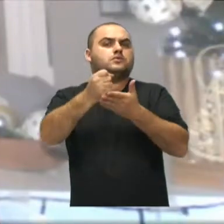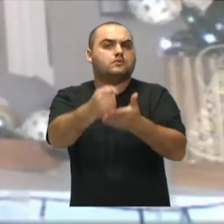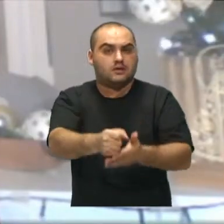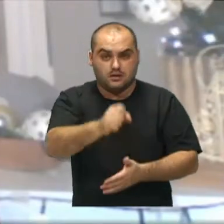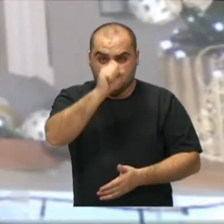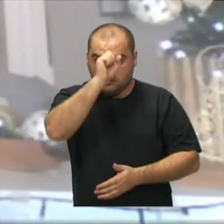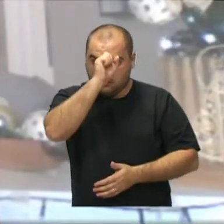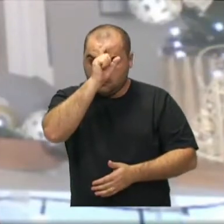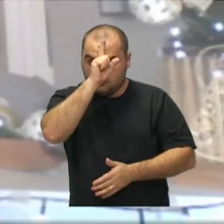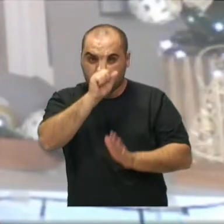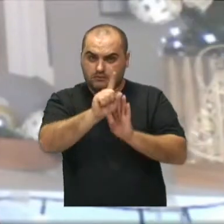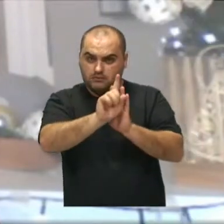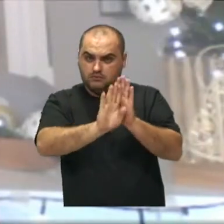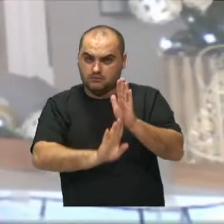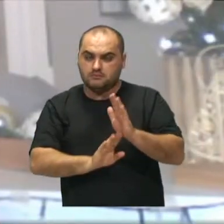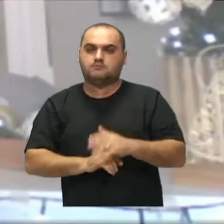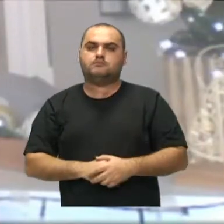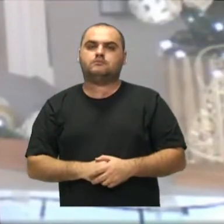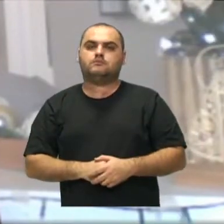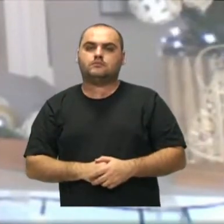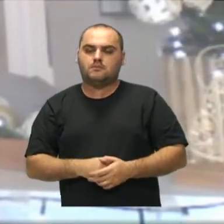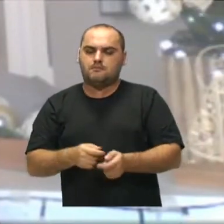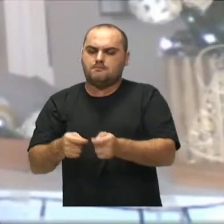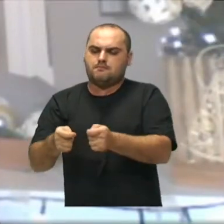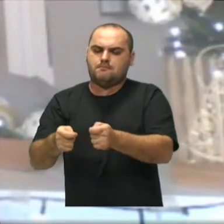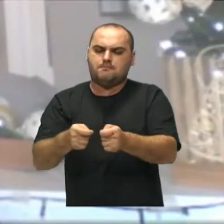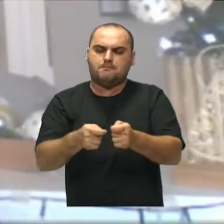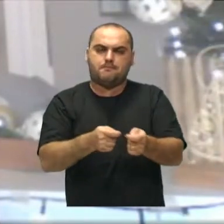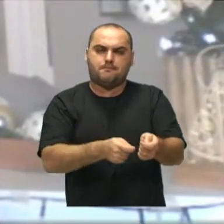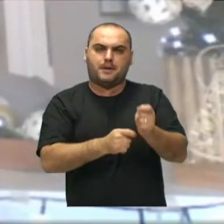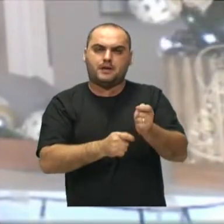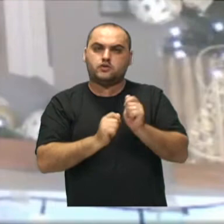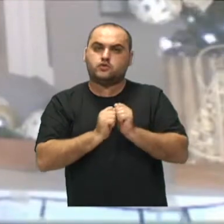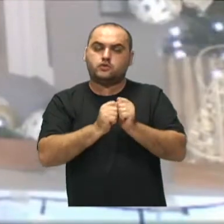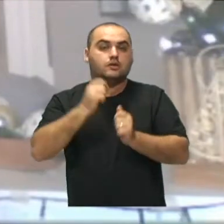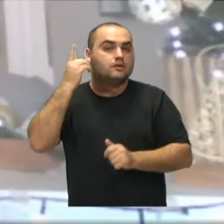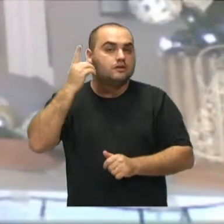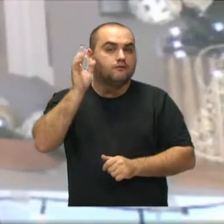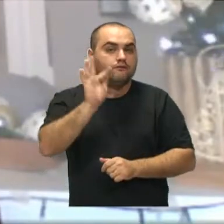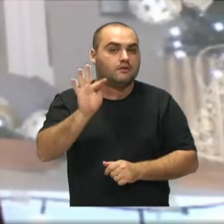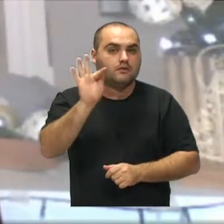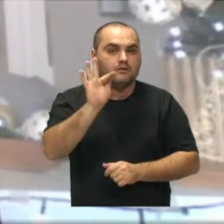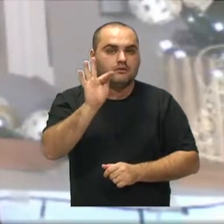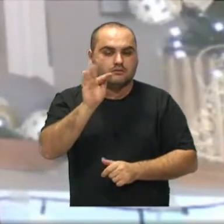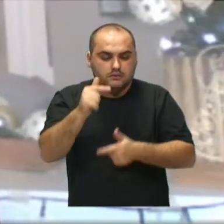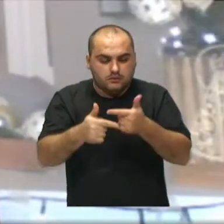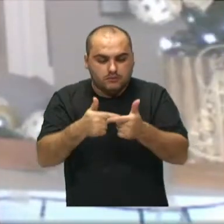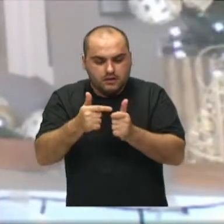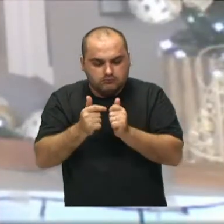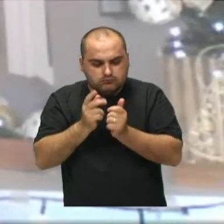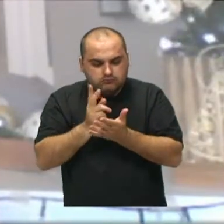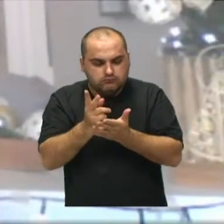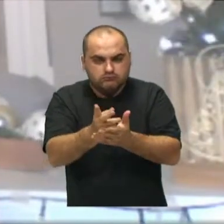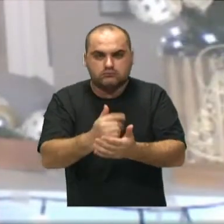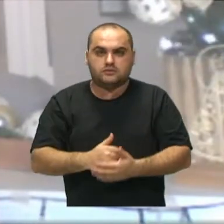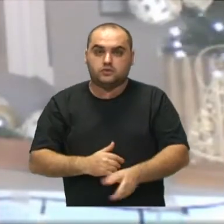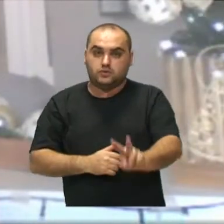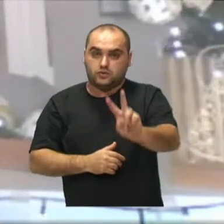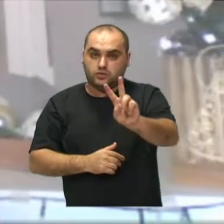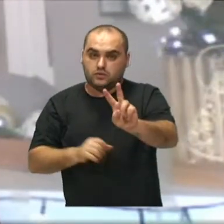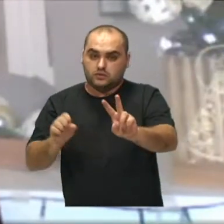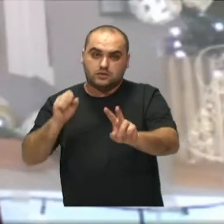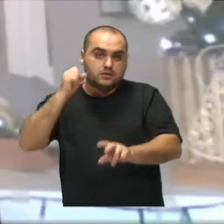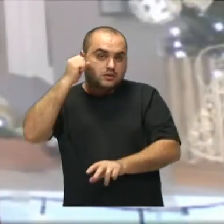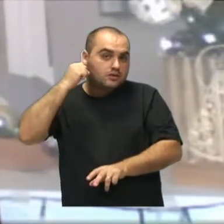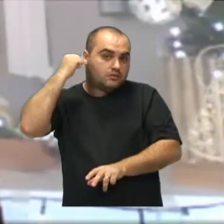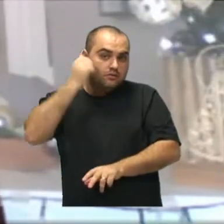mesmo sem mandato, articulamos a pesca junto com os deputados federais, o trabalho continuava. Nós tínhamos 2 senadores do meu partido que